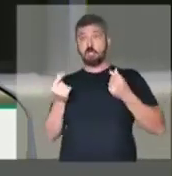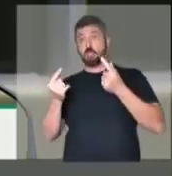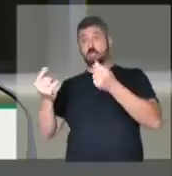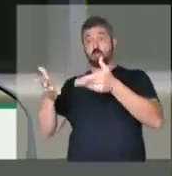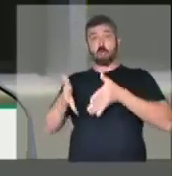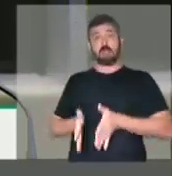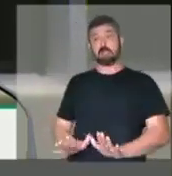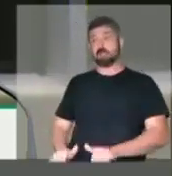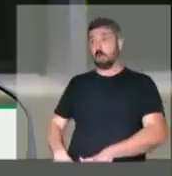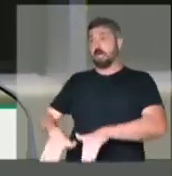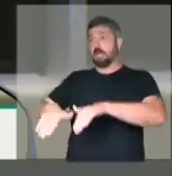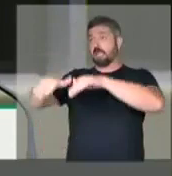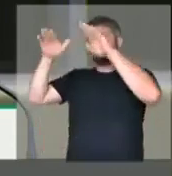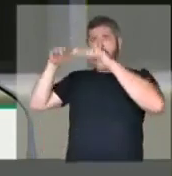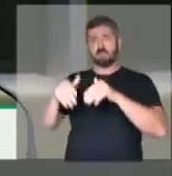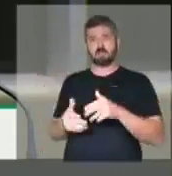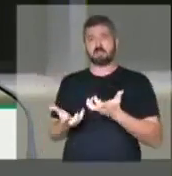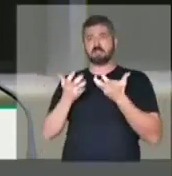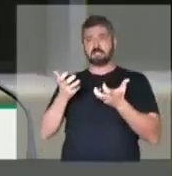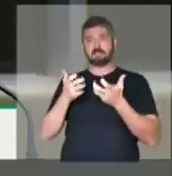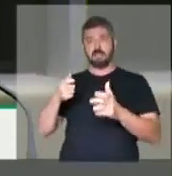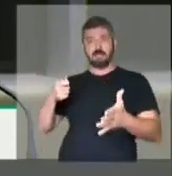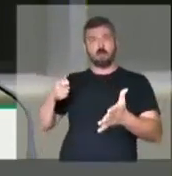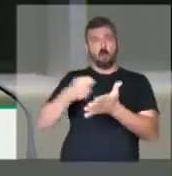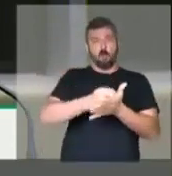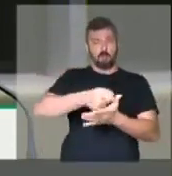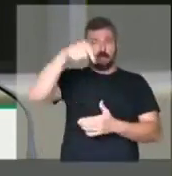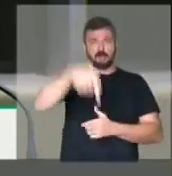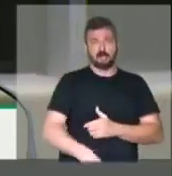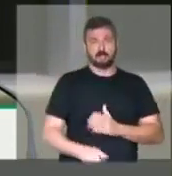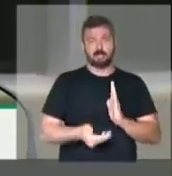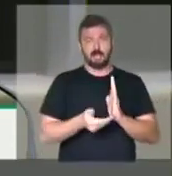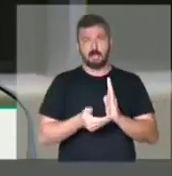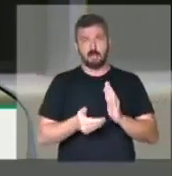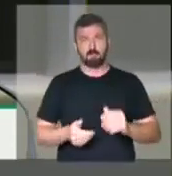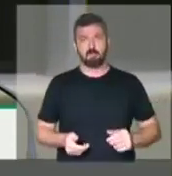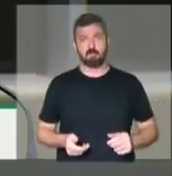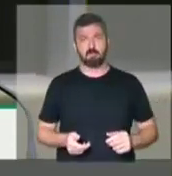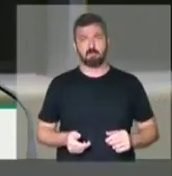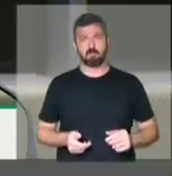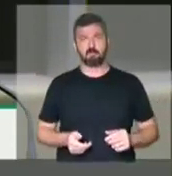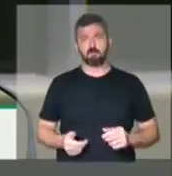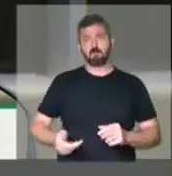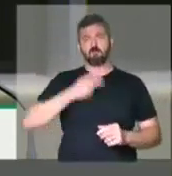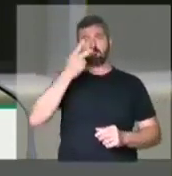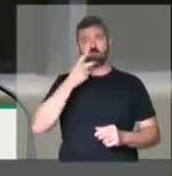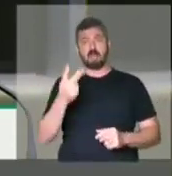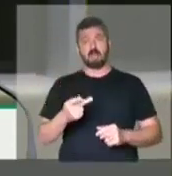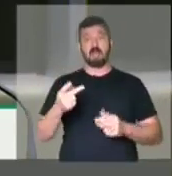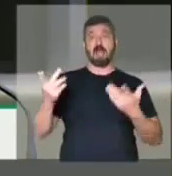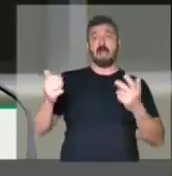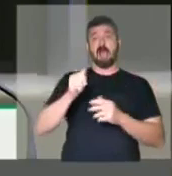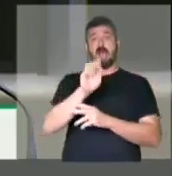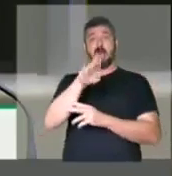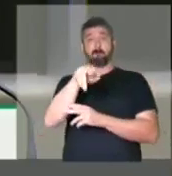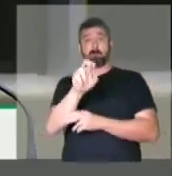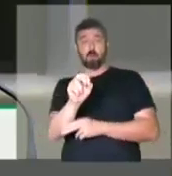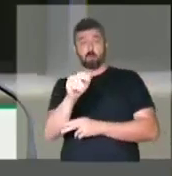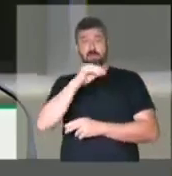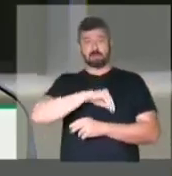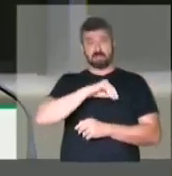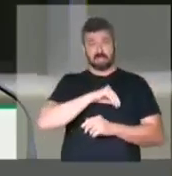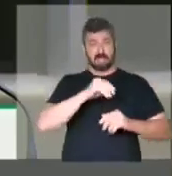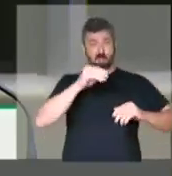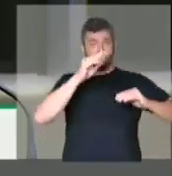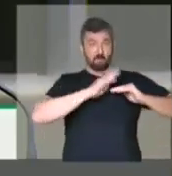ouro, de quem quer aplicar medidas aqui dentro dessa casa, dizendo que o abono salarial para quem